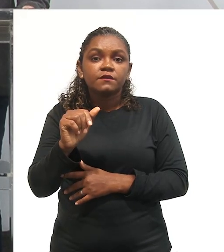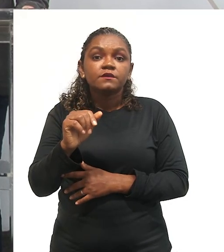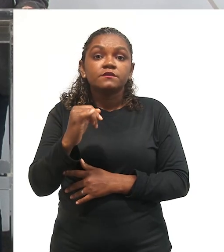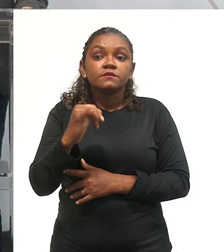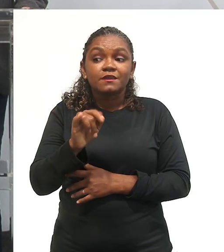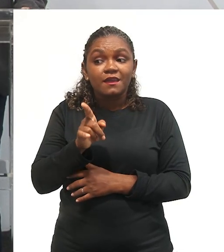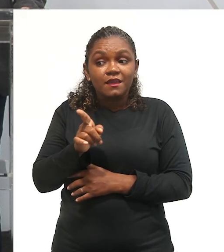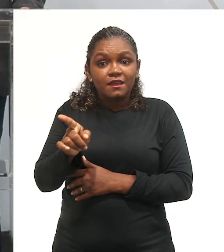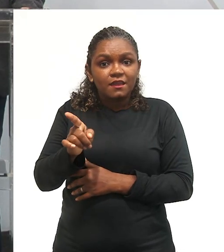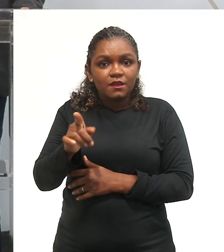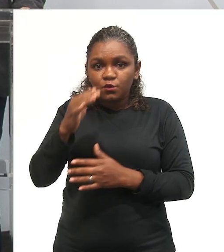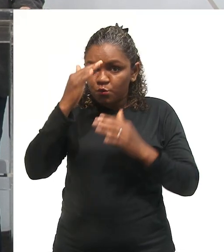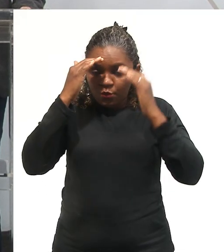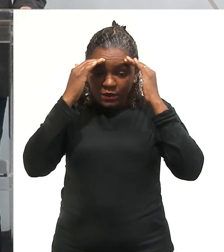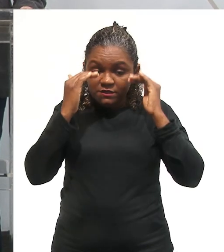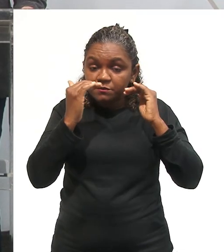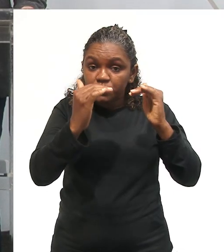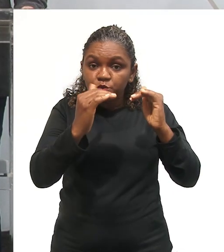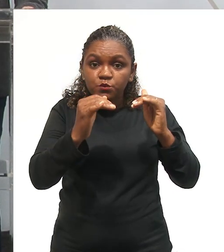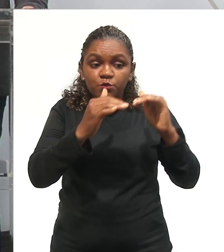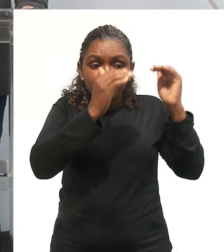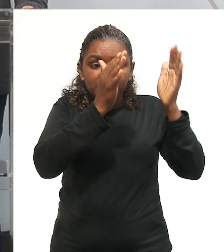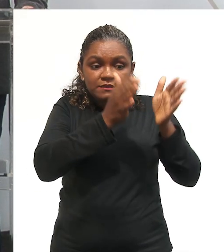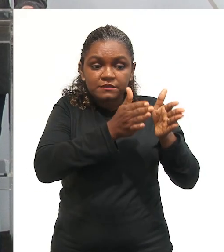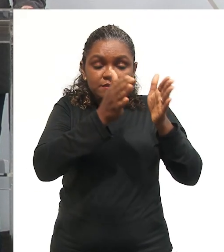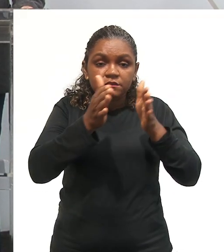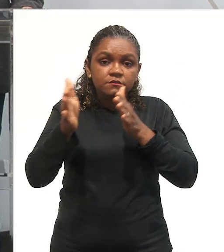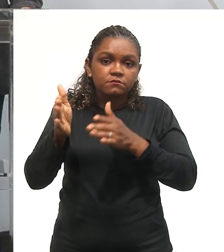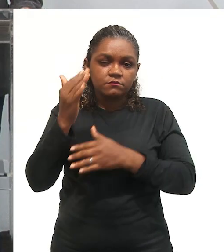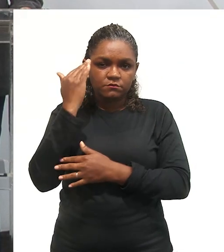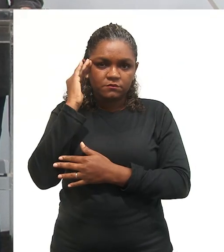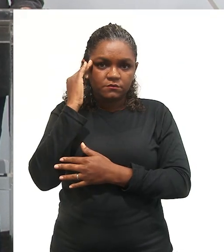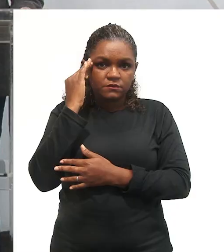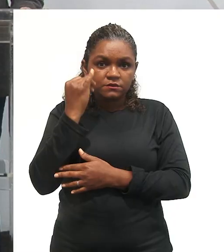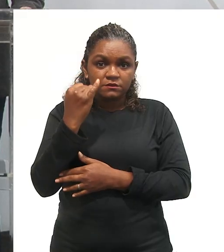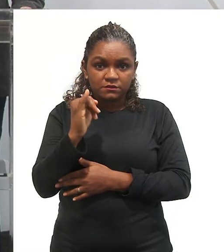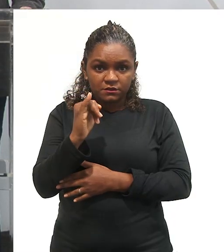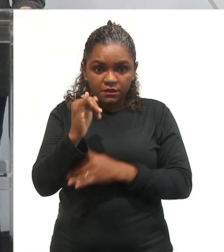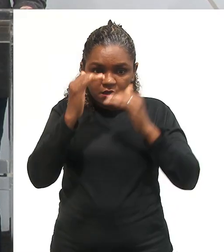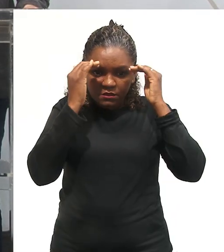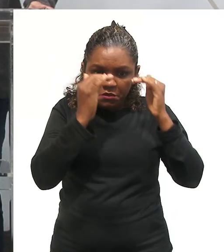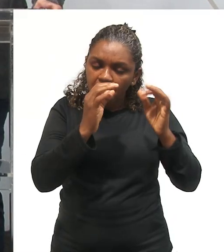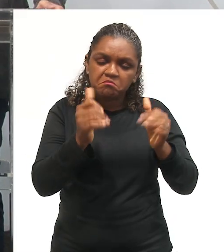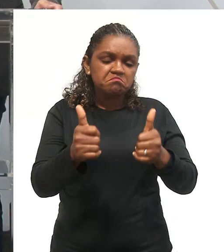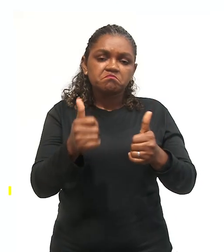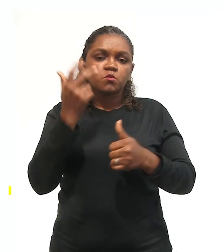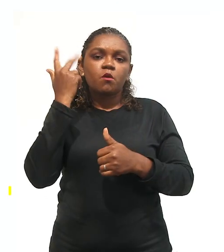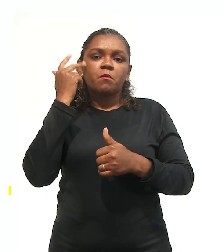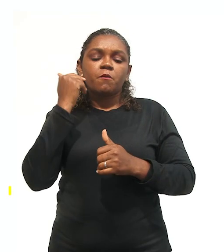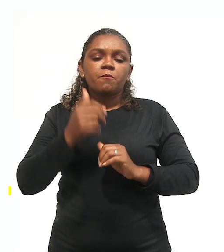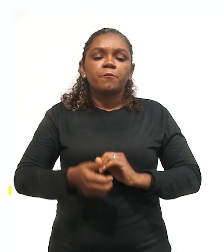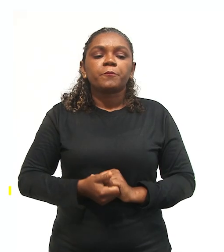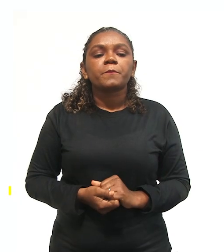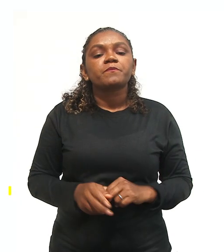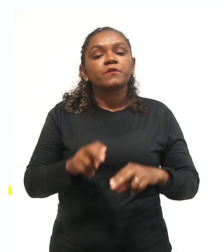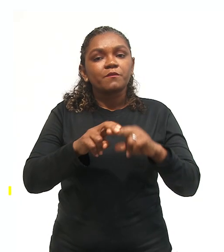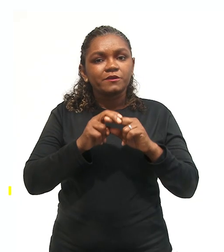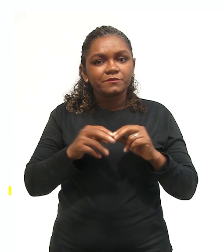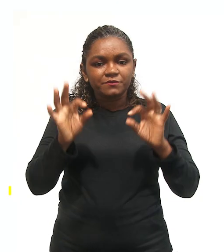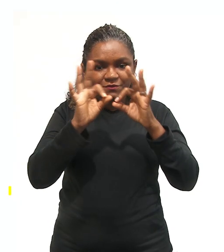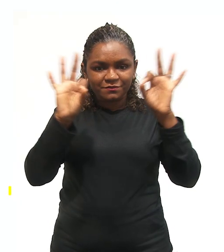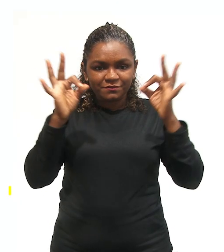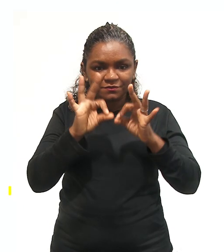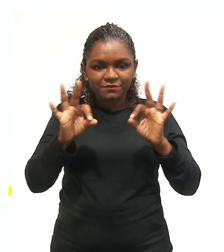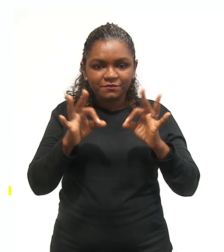não respeitou a ordem cronológica para a extinção da pessoa jurídica, tá certo? Então eu deixei aqui em